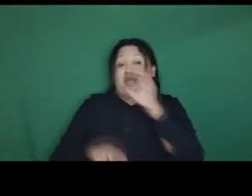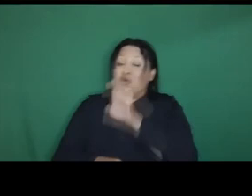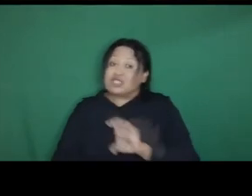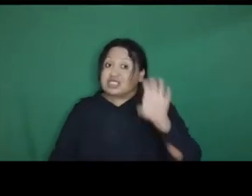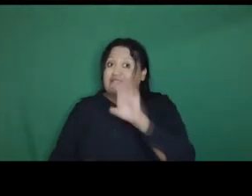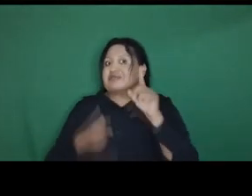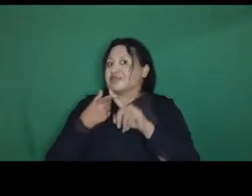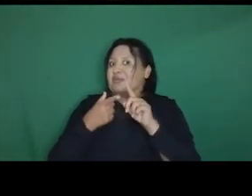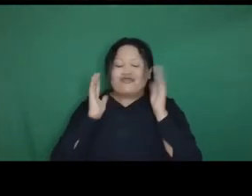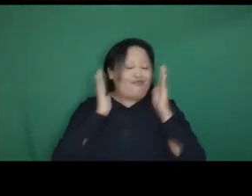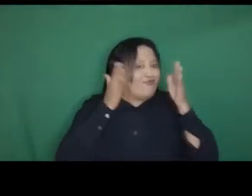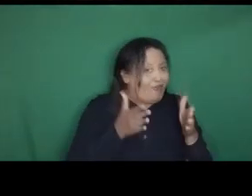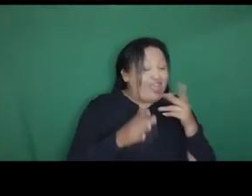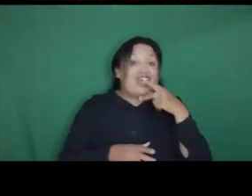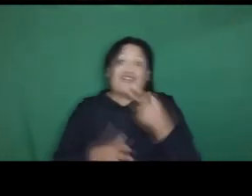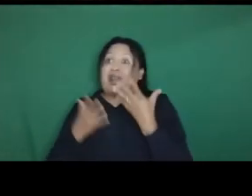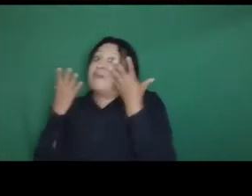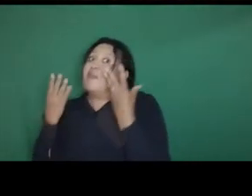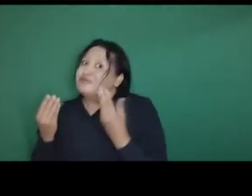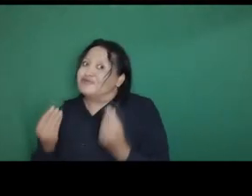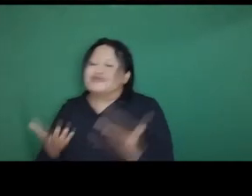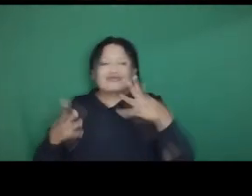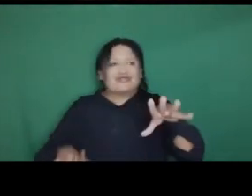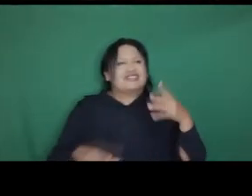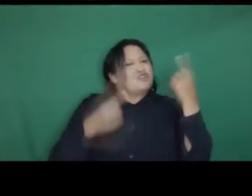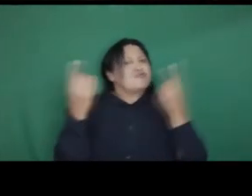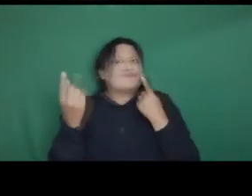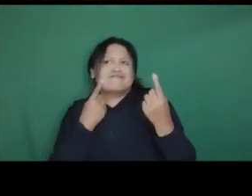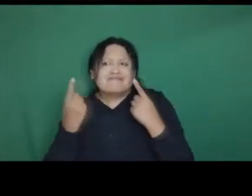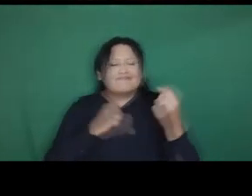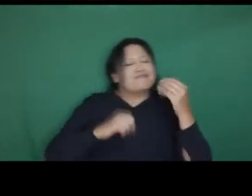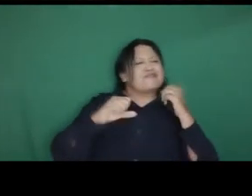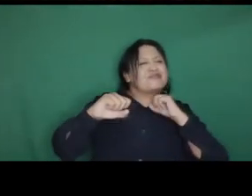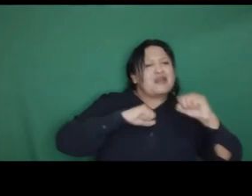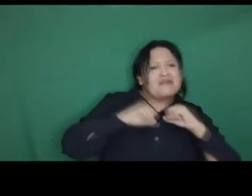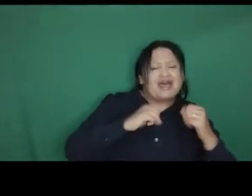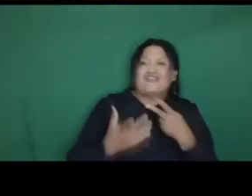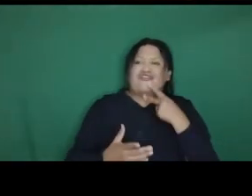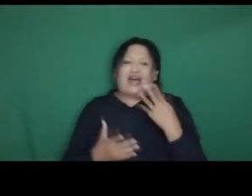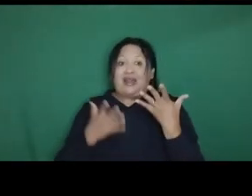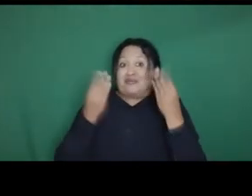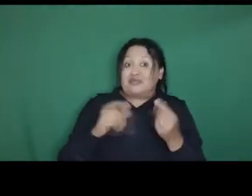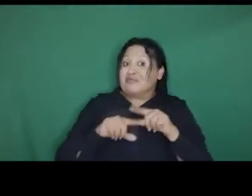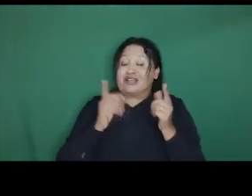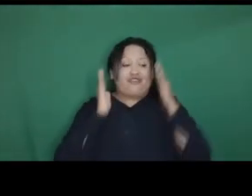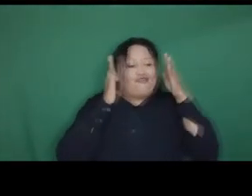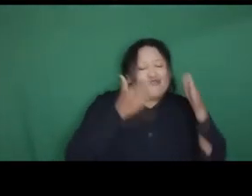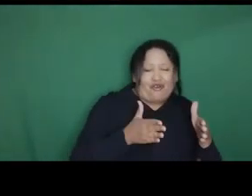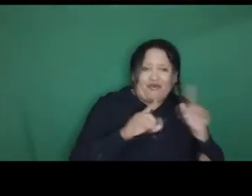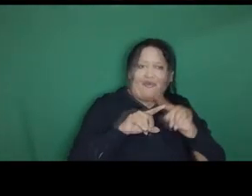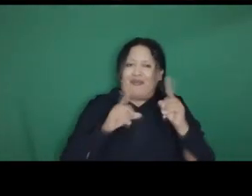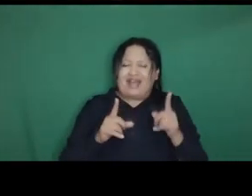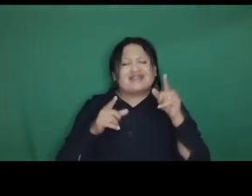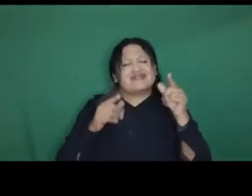do estado fala bastante mas não é foco da sua abordagem quem tem mais essa abordagem é Weber e a letra C